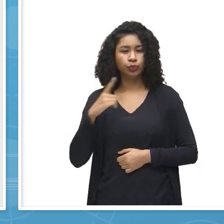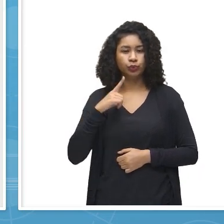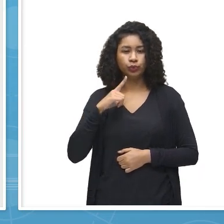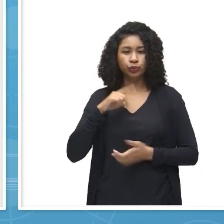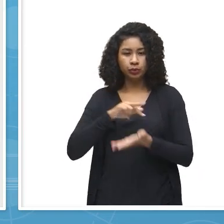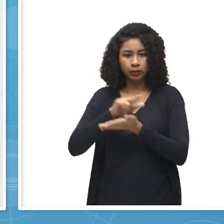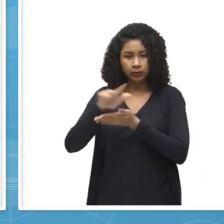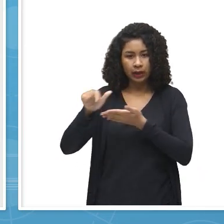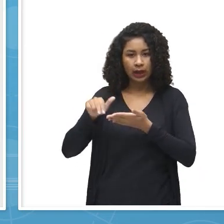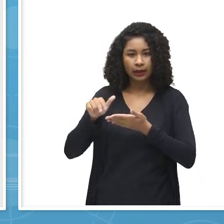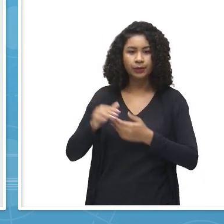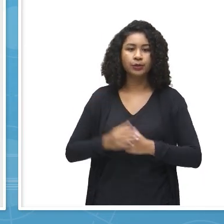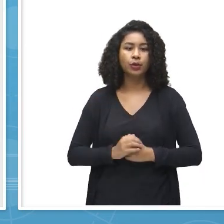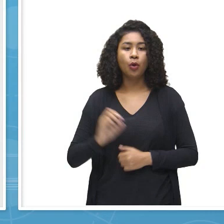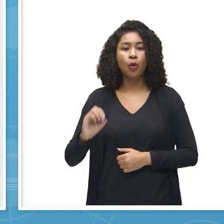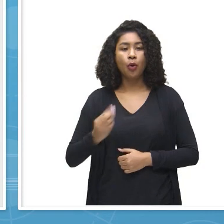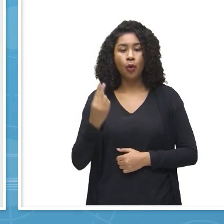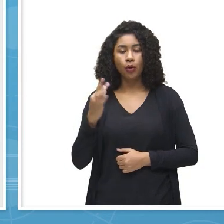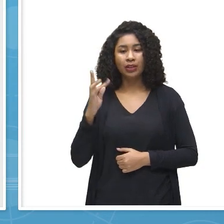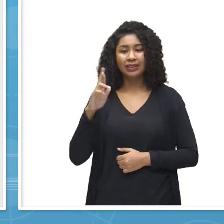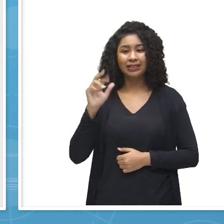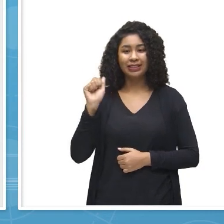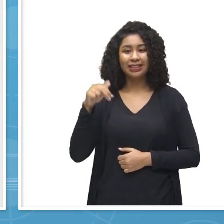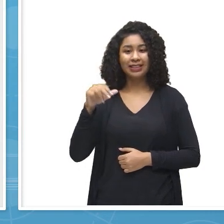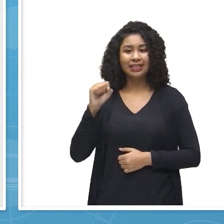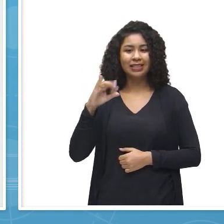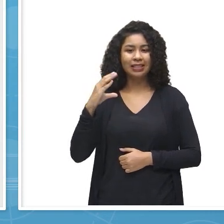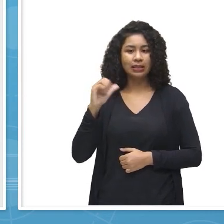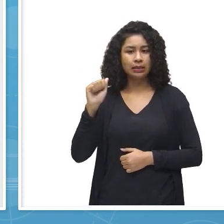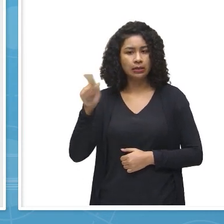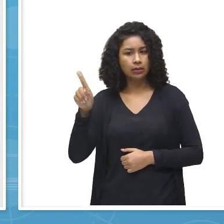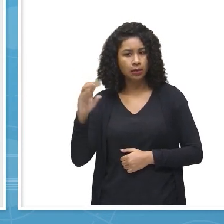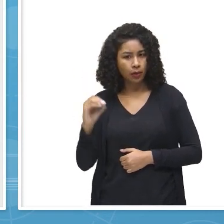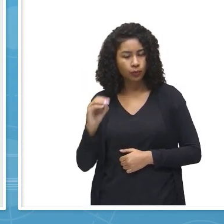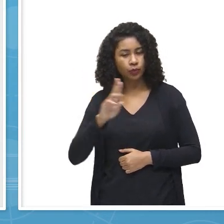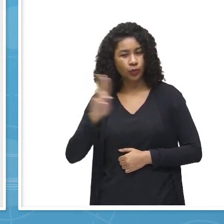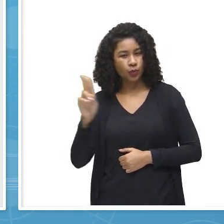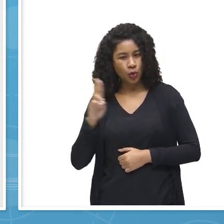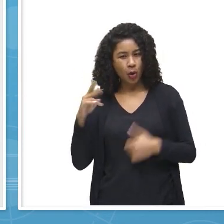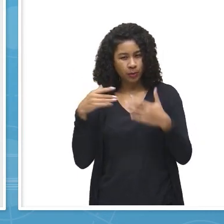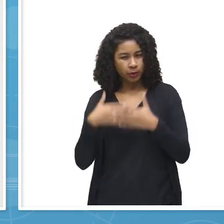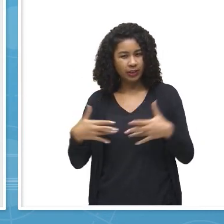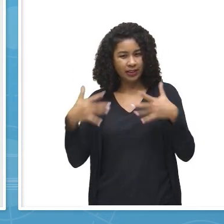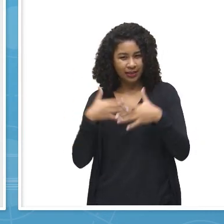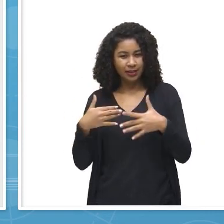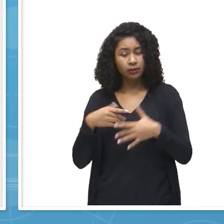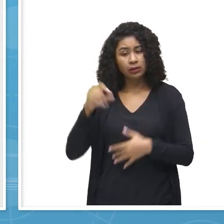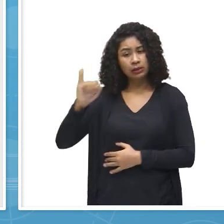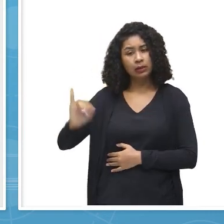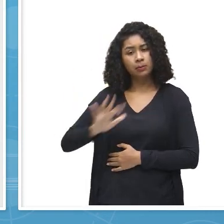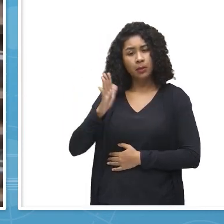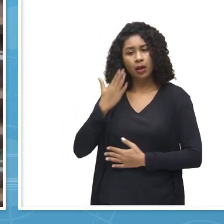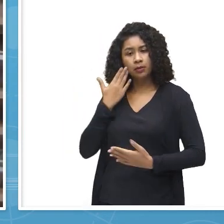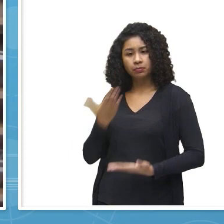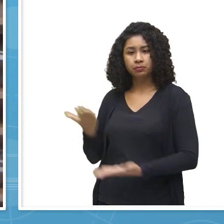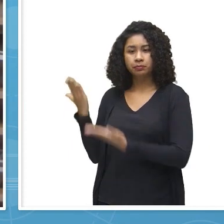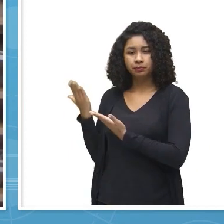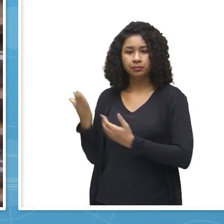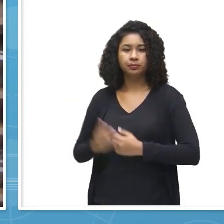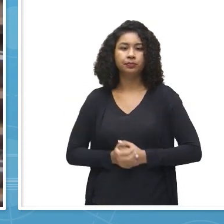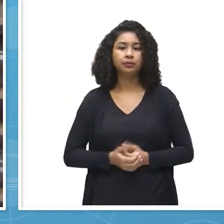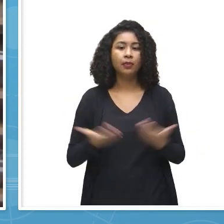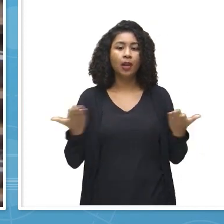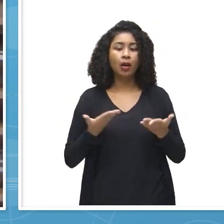de transição, como a gente vê nessa imagem da nossa questão, tá bom? Então, agora que a gente terminou aqui falando sobre